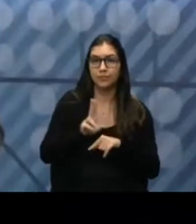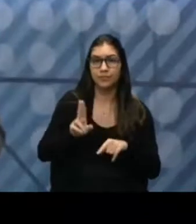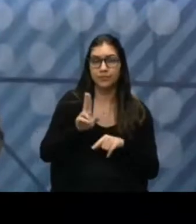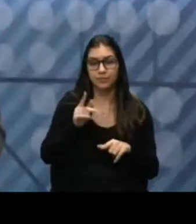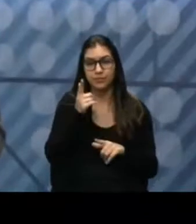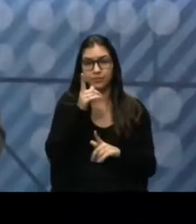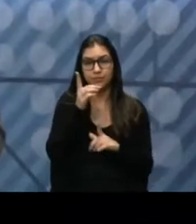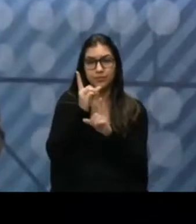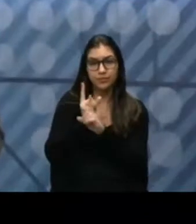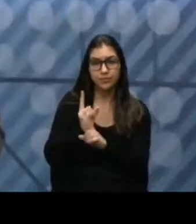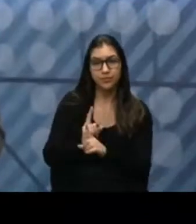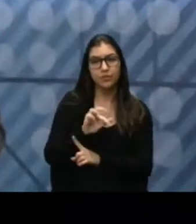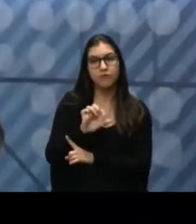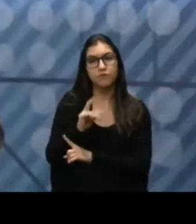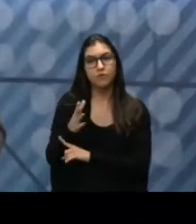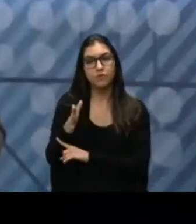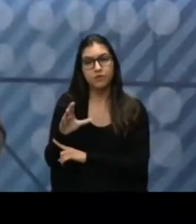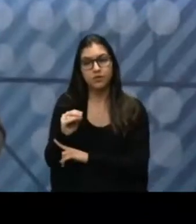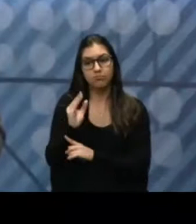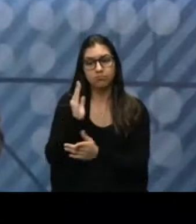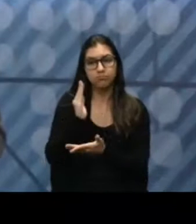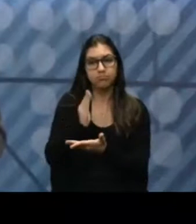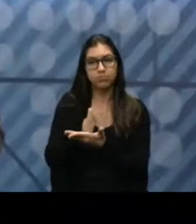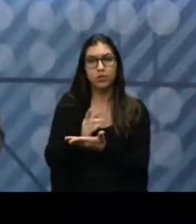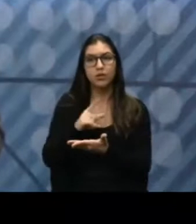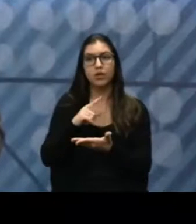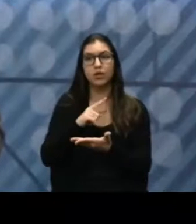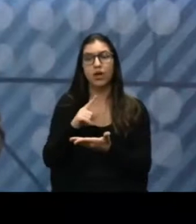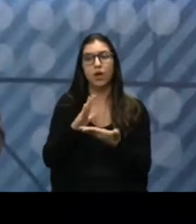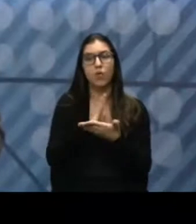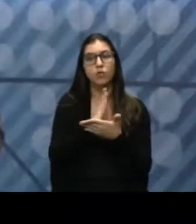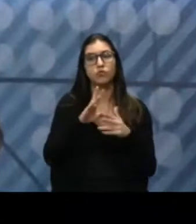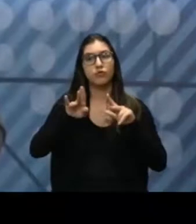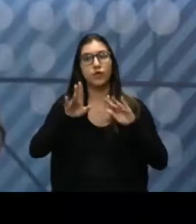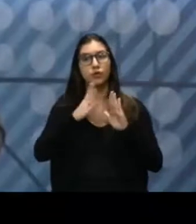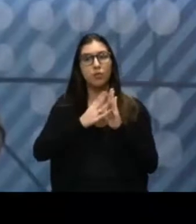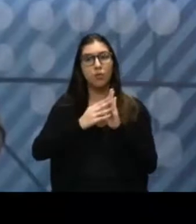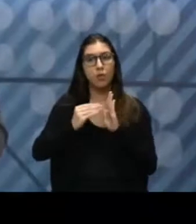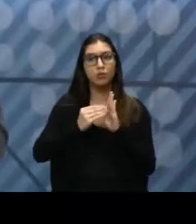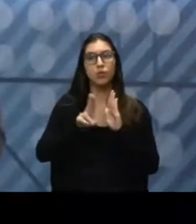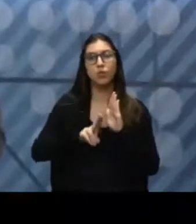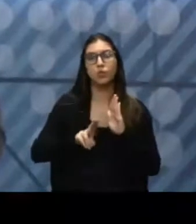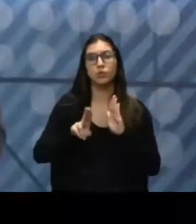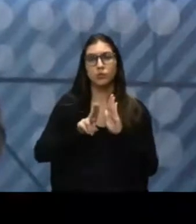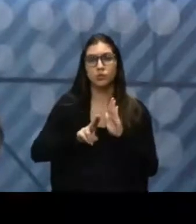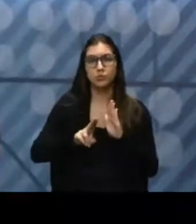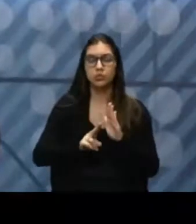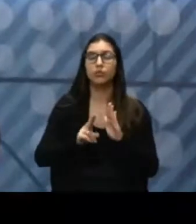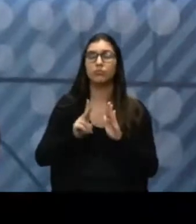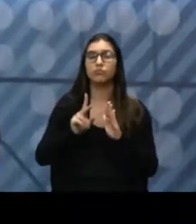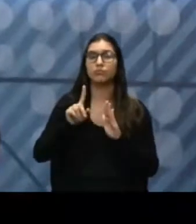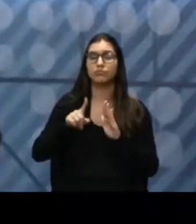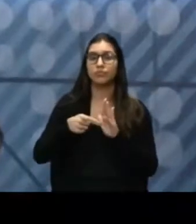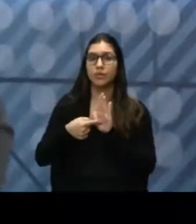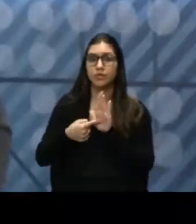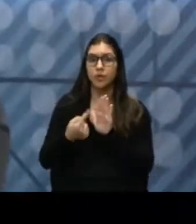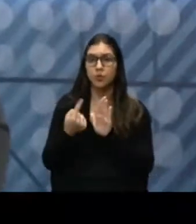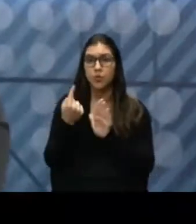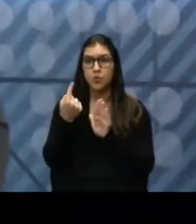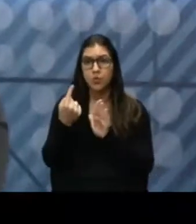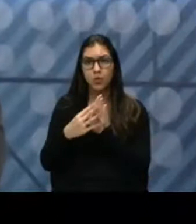equipamento para determinação do ponto de fusão. Existem diferentes modelos que trabalham com a determinação de ponto de fusão. Será apresentado